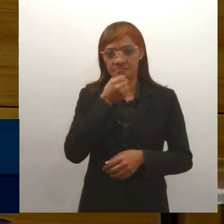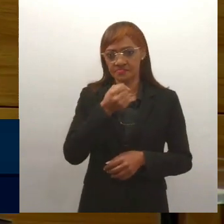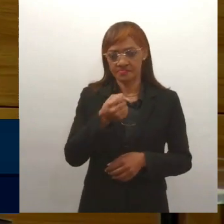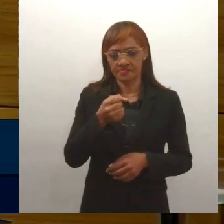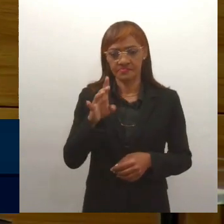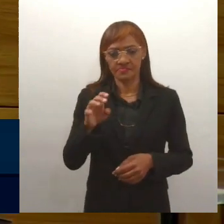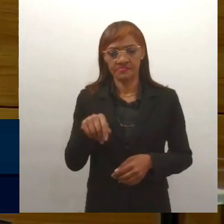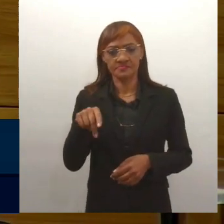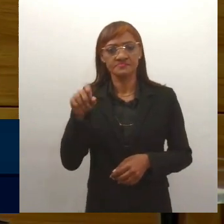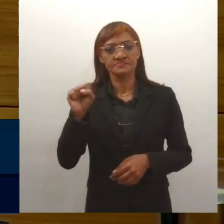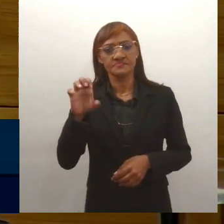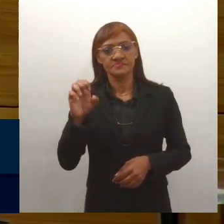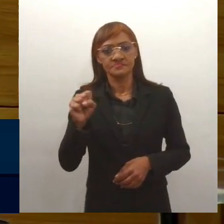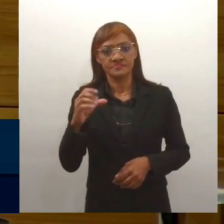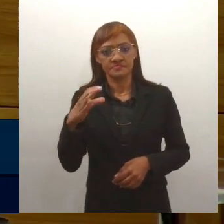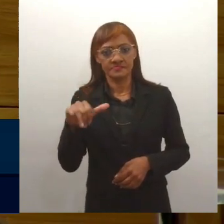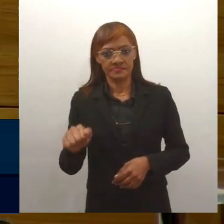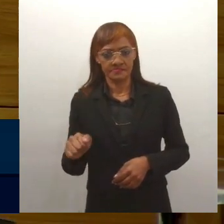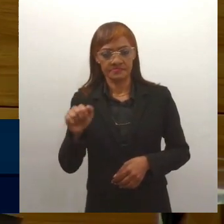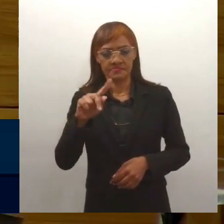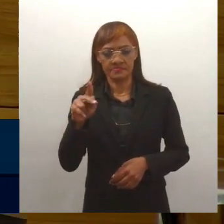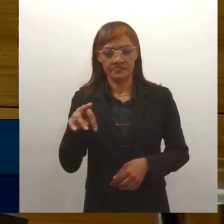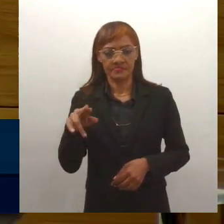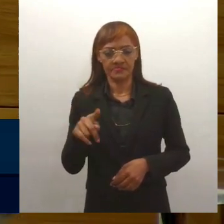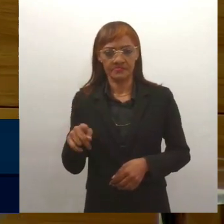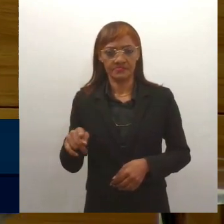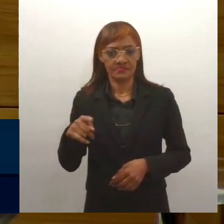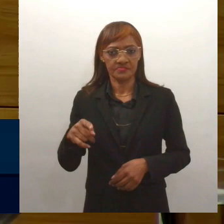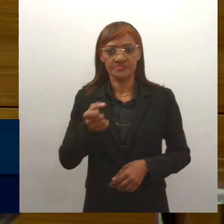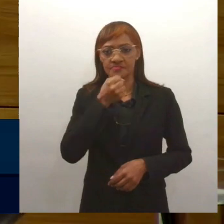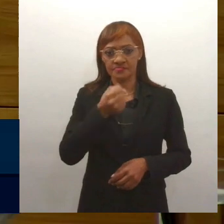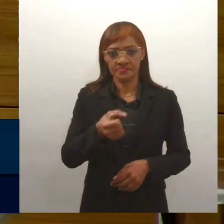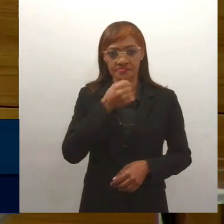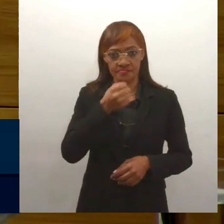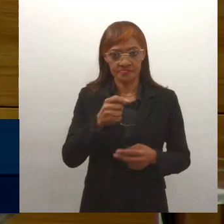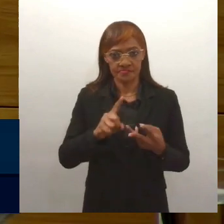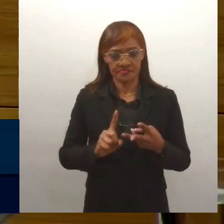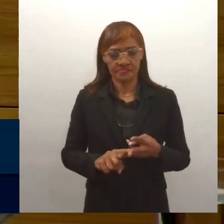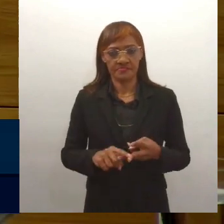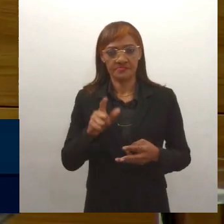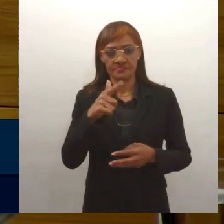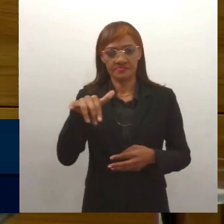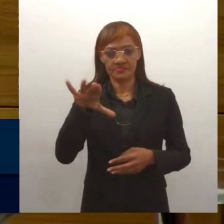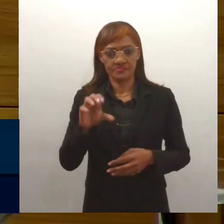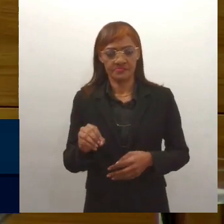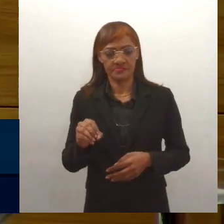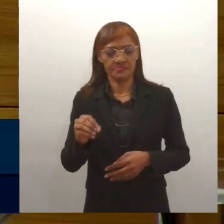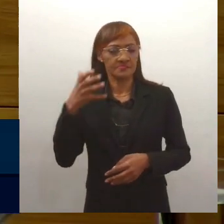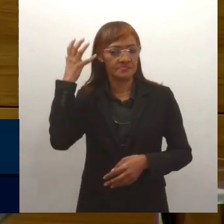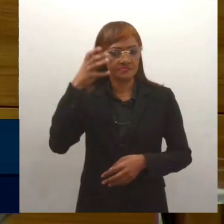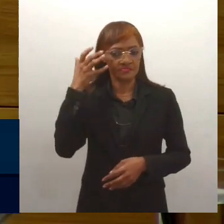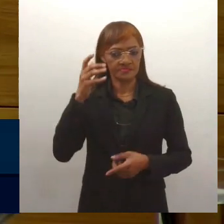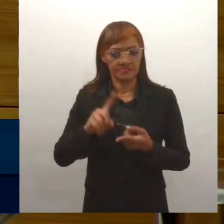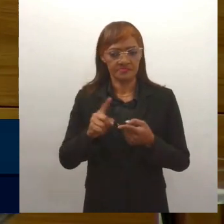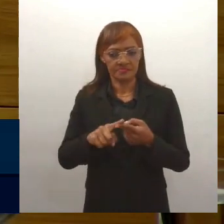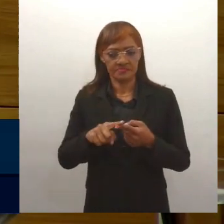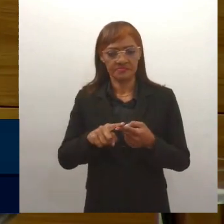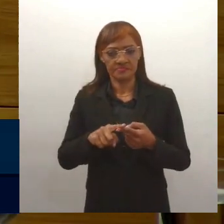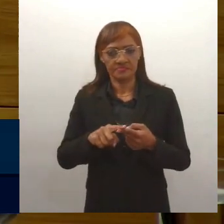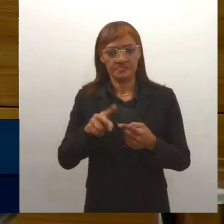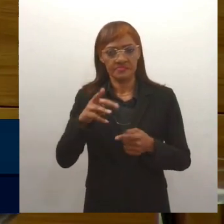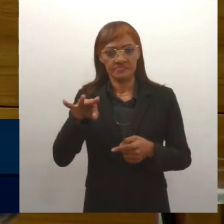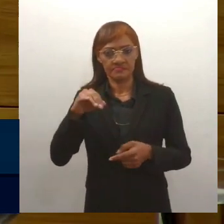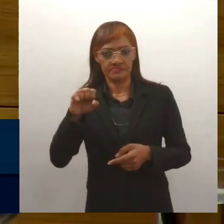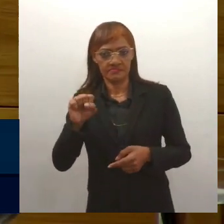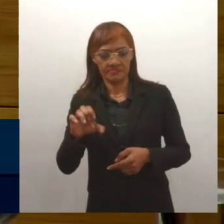Foca, jornalista; Luciano de Oliveira Santos, radialista e mestre de cerimônia; Lucas Rodrigues de Andrade, jornalista